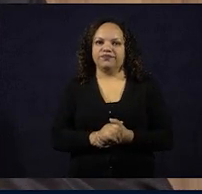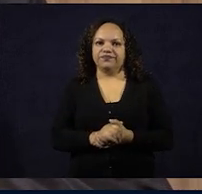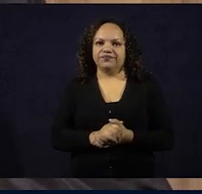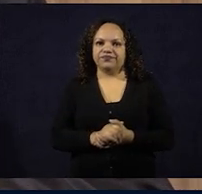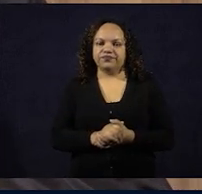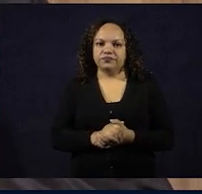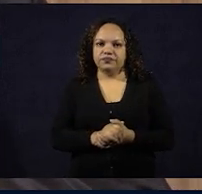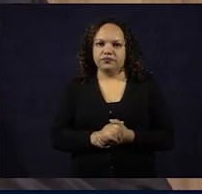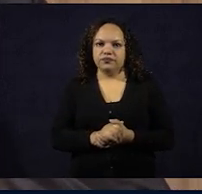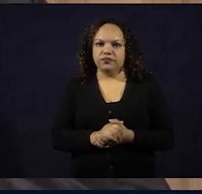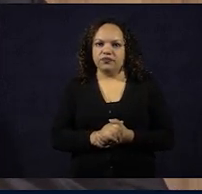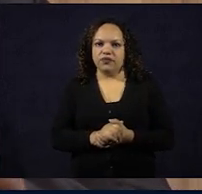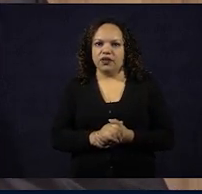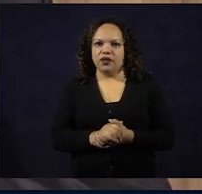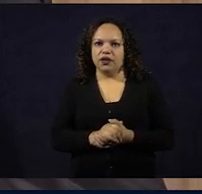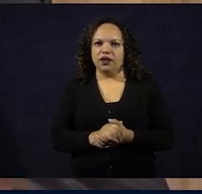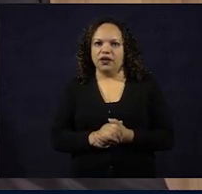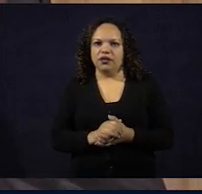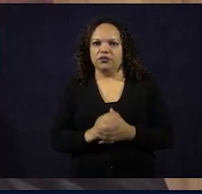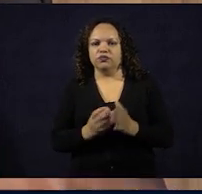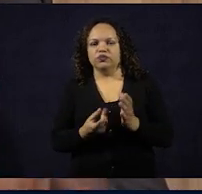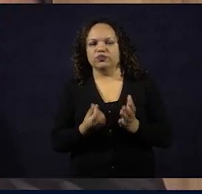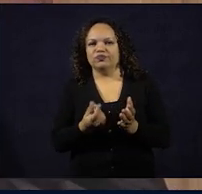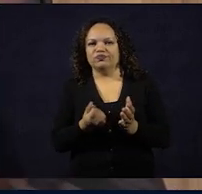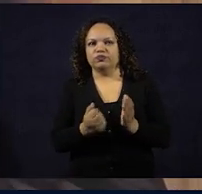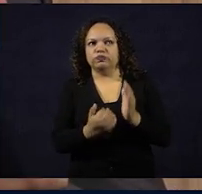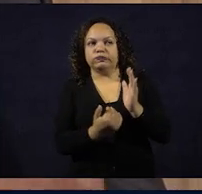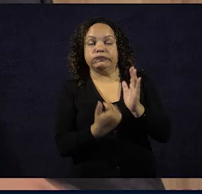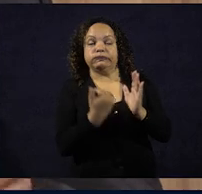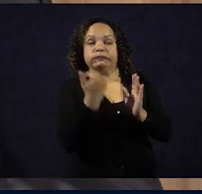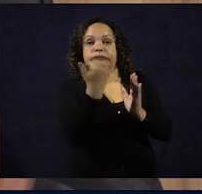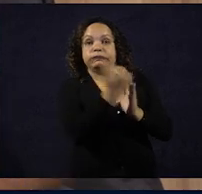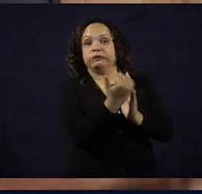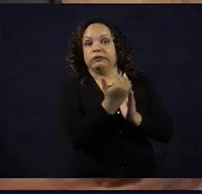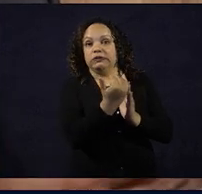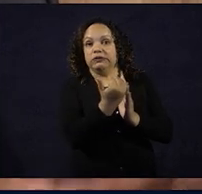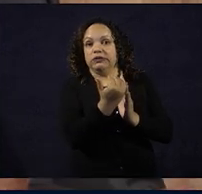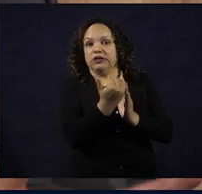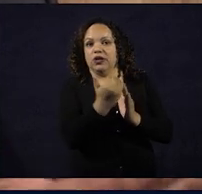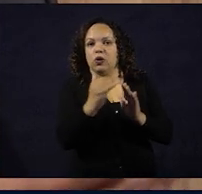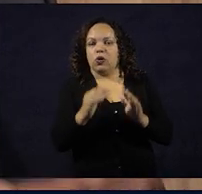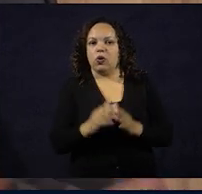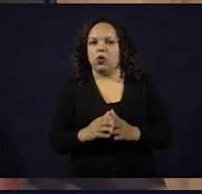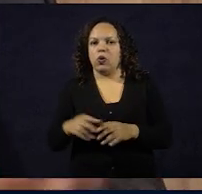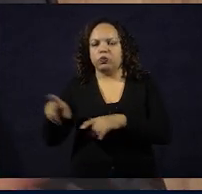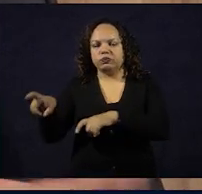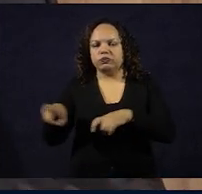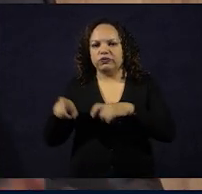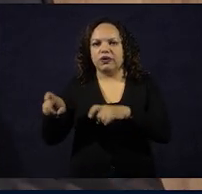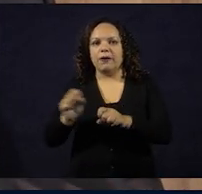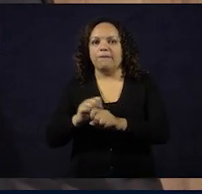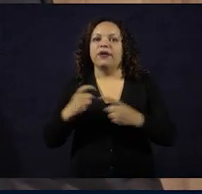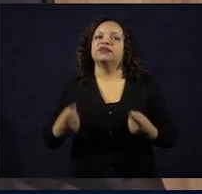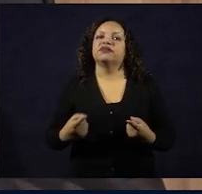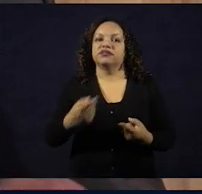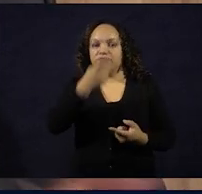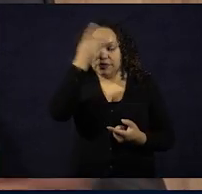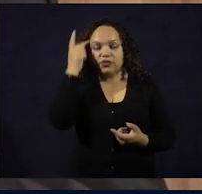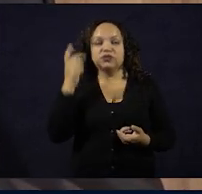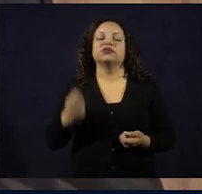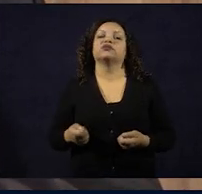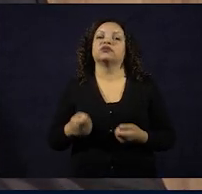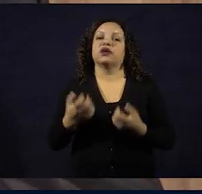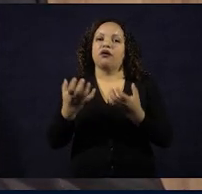é muito caro você comprar uma fazenda todo equipamento e tal então É muito difícil para alguém entrar no Lago mas as pessoas querem investir